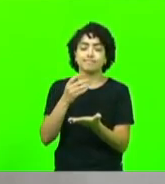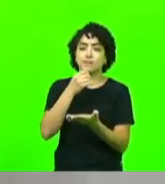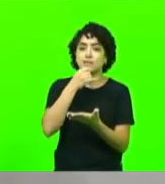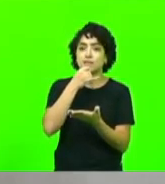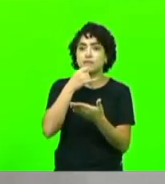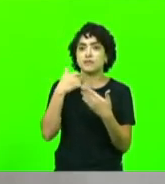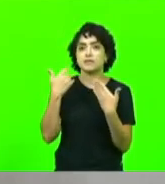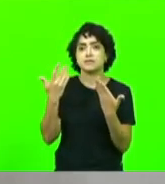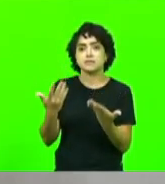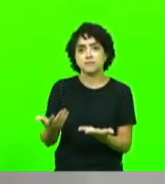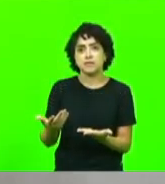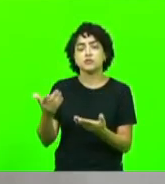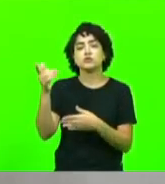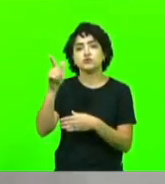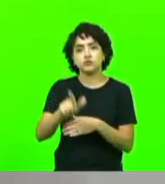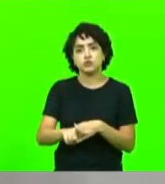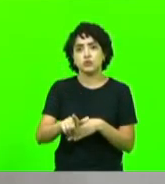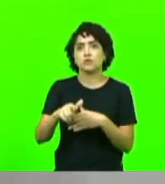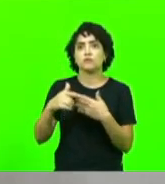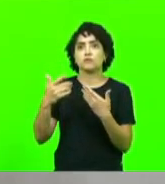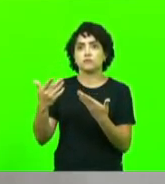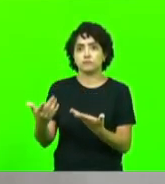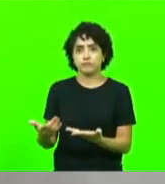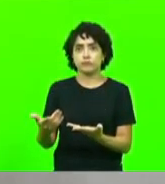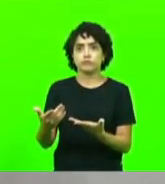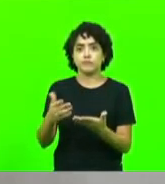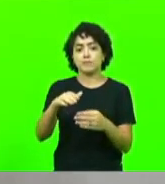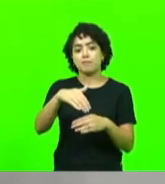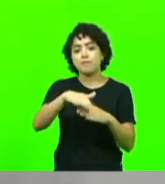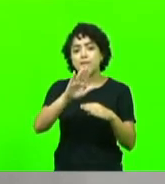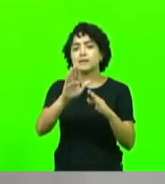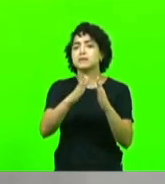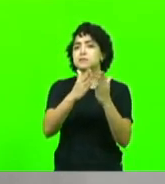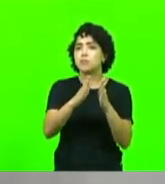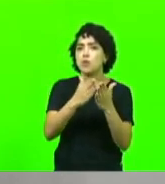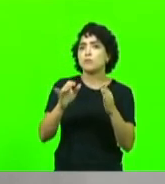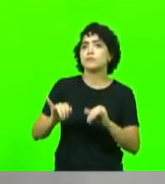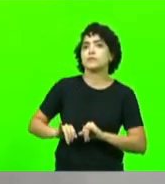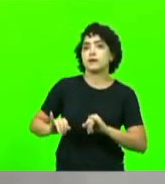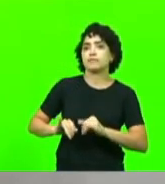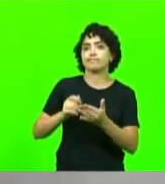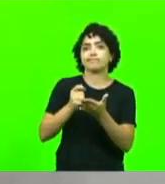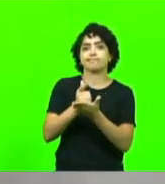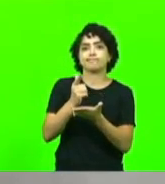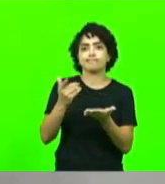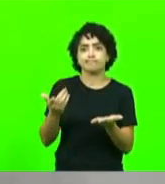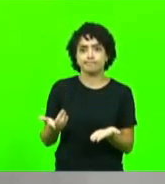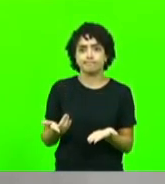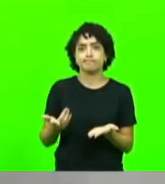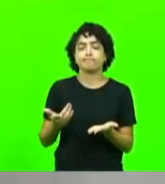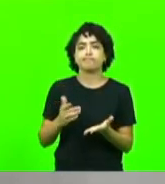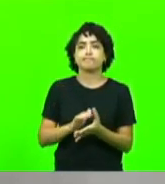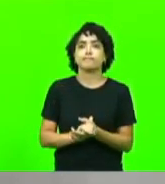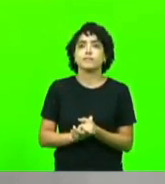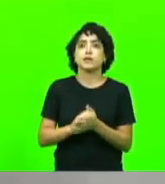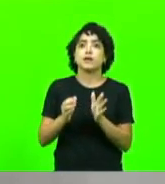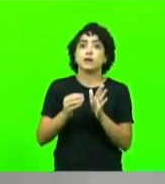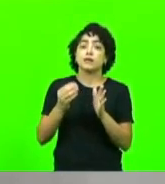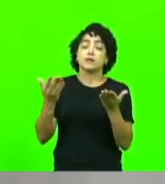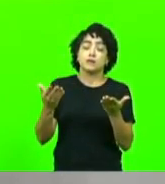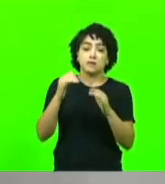sobrar mais uma vez para o cidadão mais pobre. É, isso é um retrato da desinformação da grande